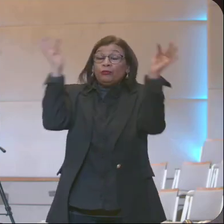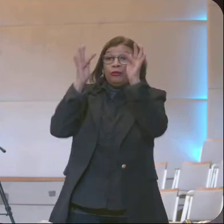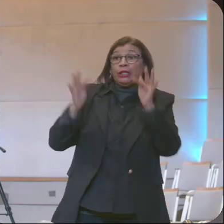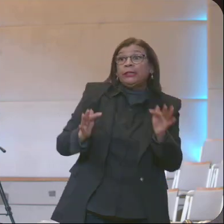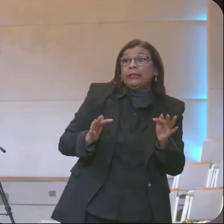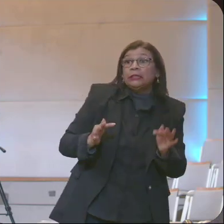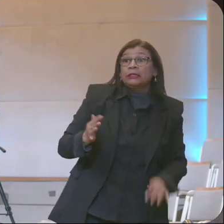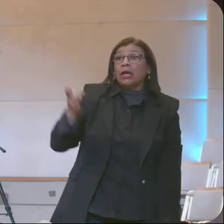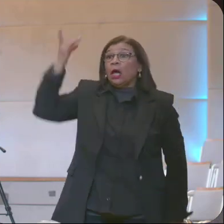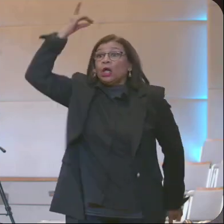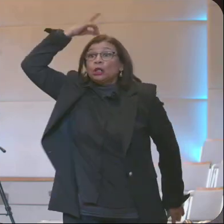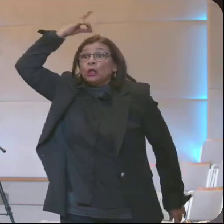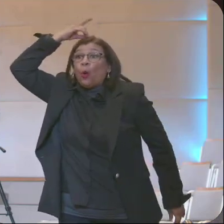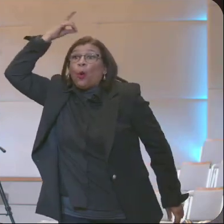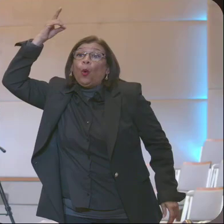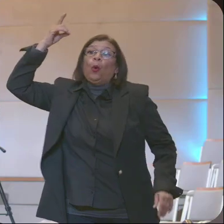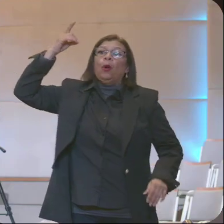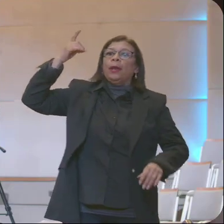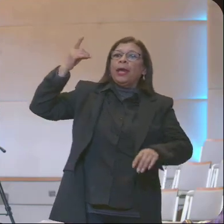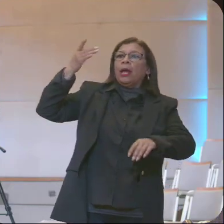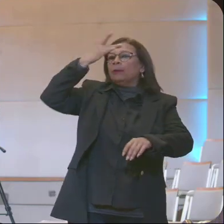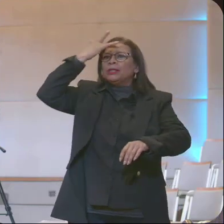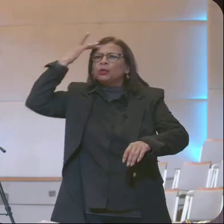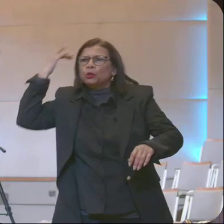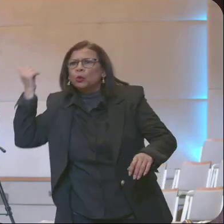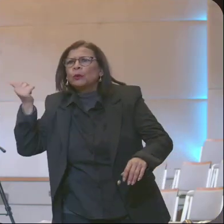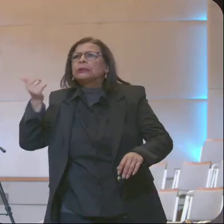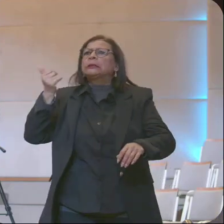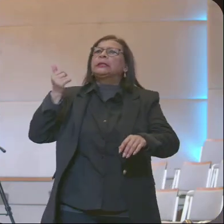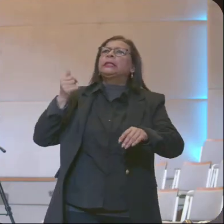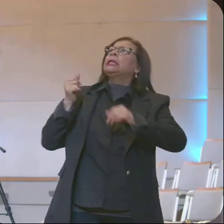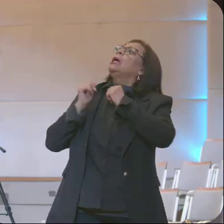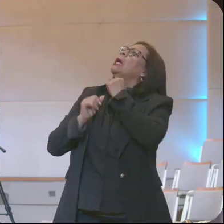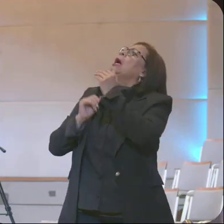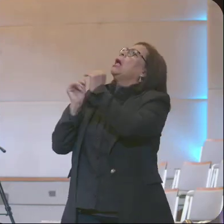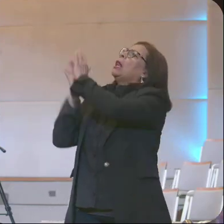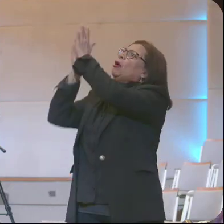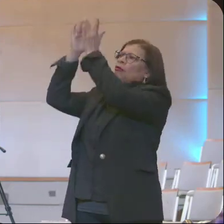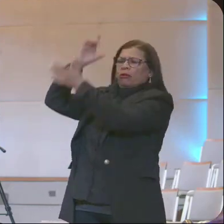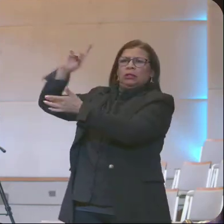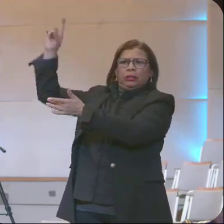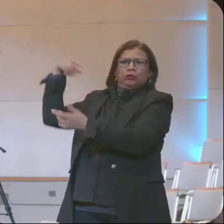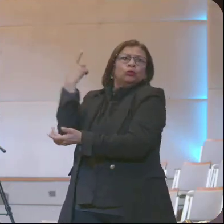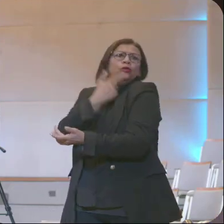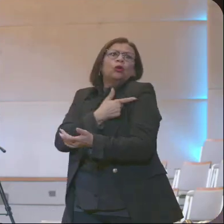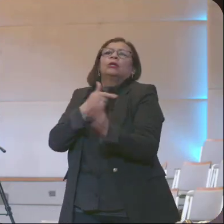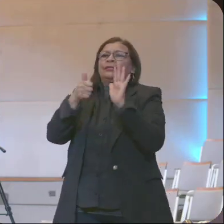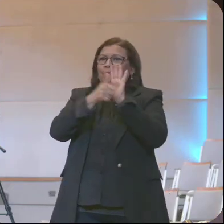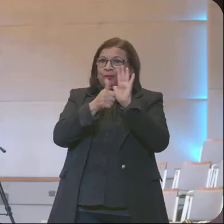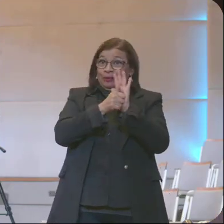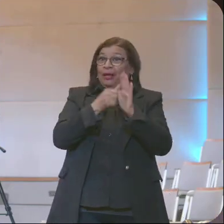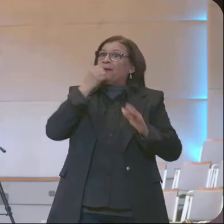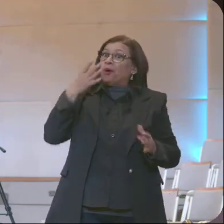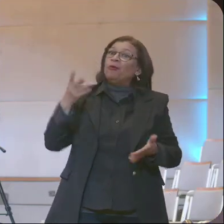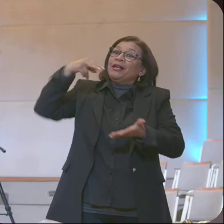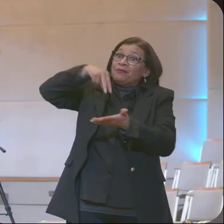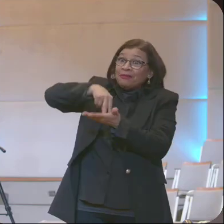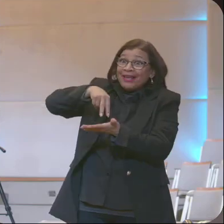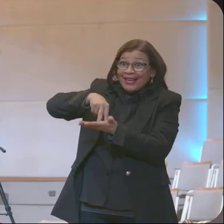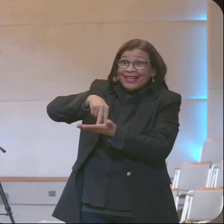tantos talentos e tanta demonstração de tantos tipos de louvor e adoração no nosso meio. Que bom, né? Vamos ficar em